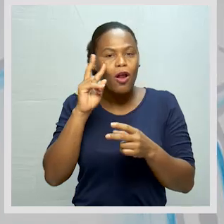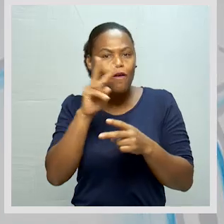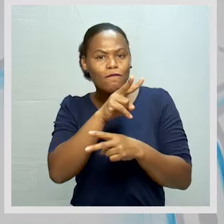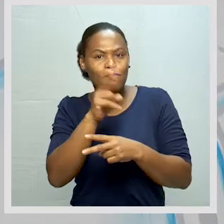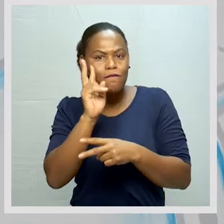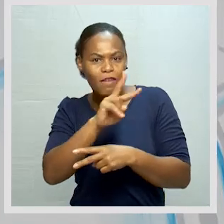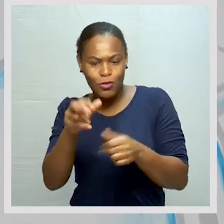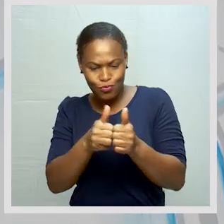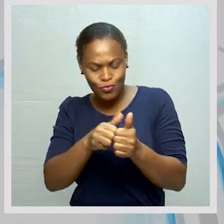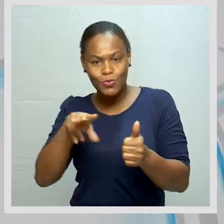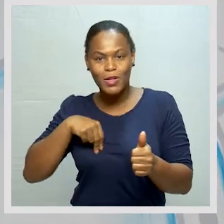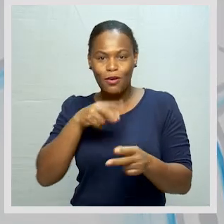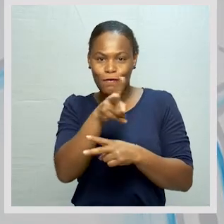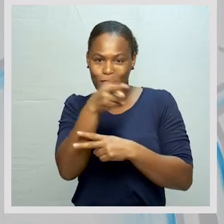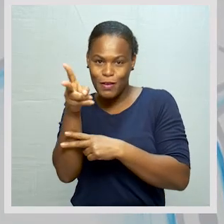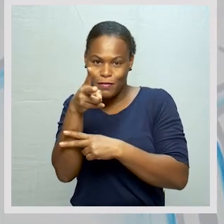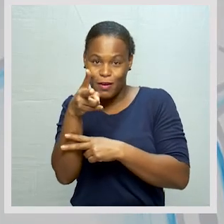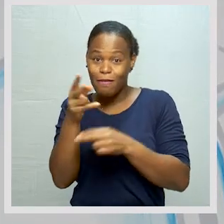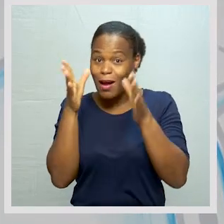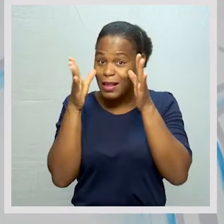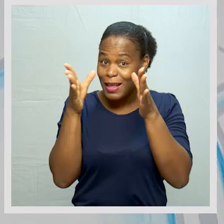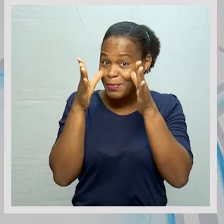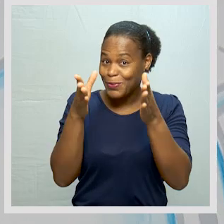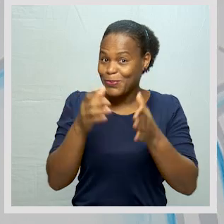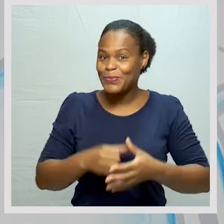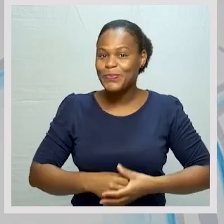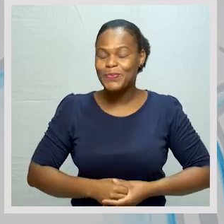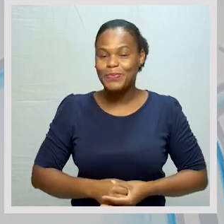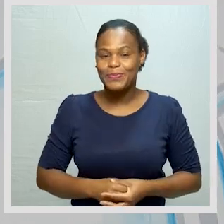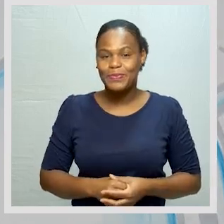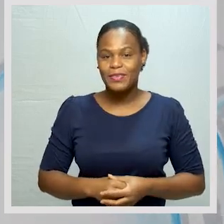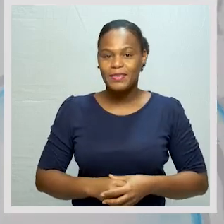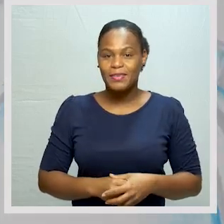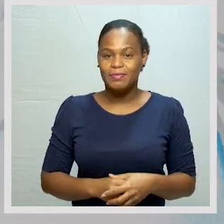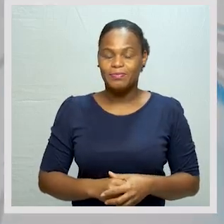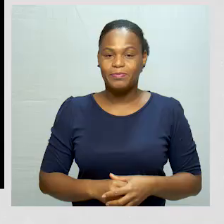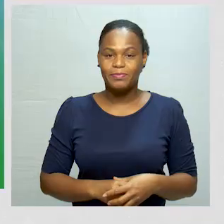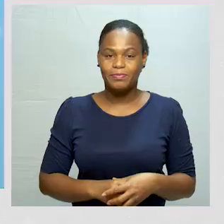e assistam comigo um pequeno vídeo. Fiquem atentos.